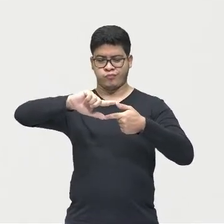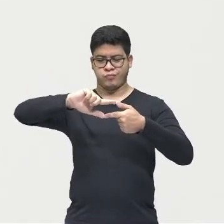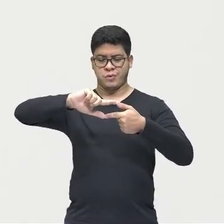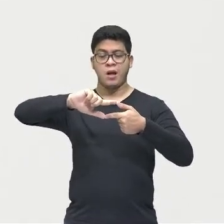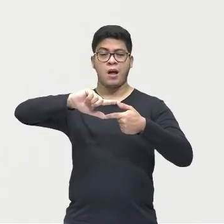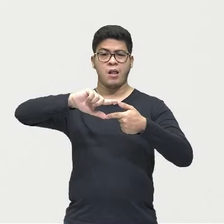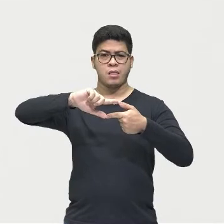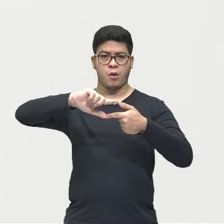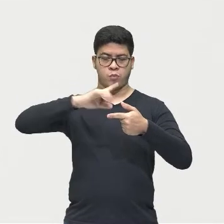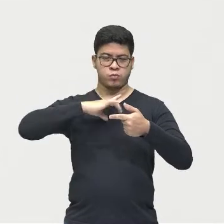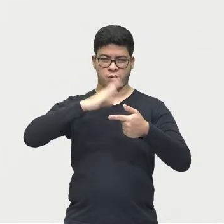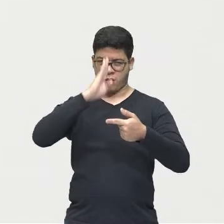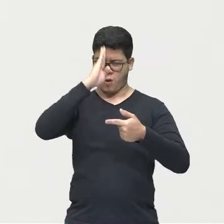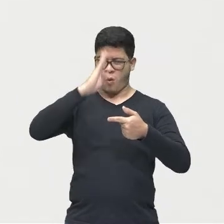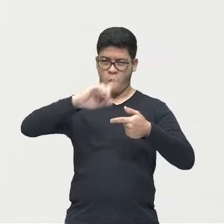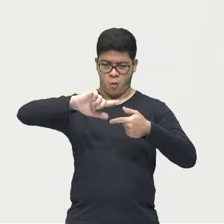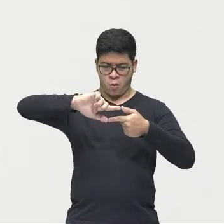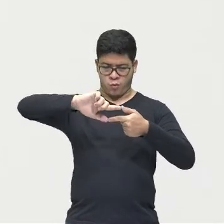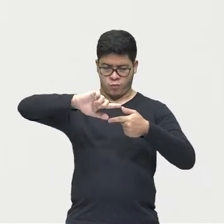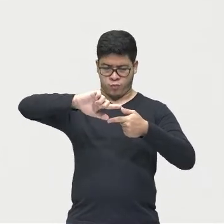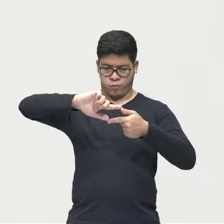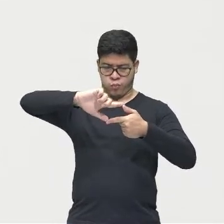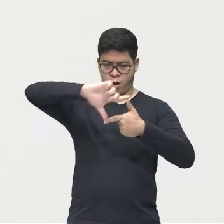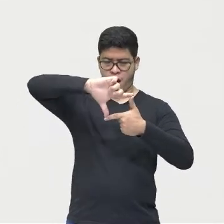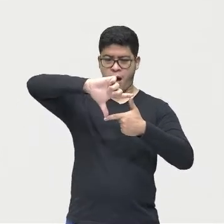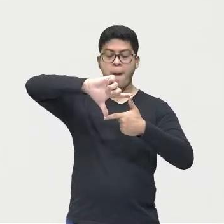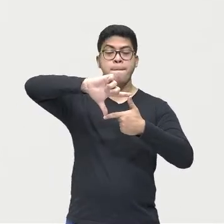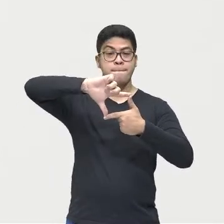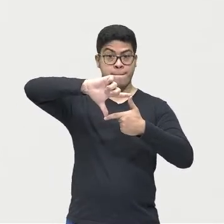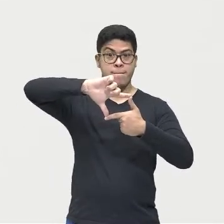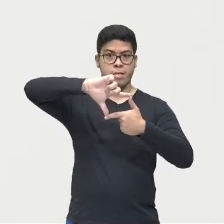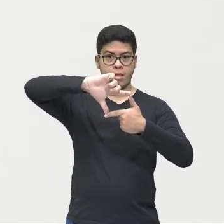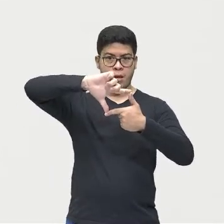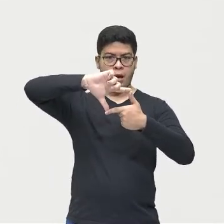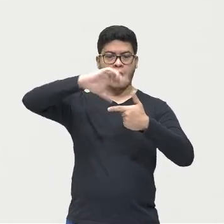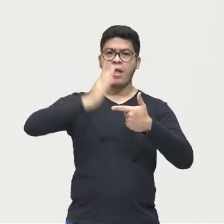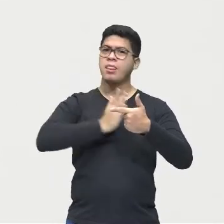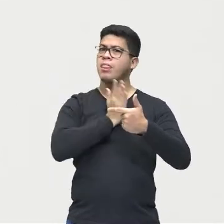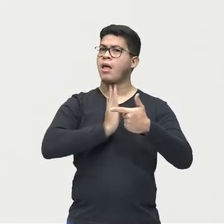vou destacar aqui com outra cor. Aqui vermelho,